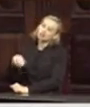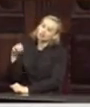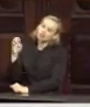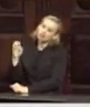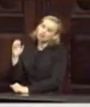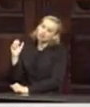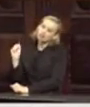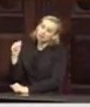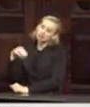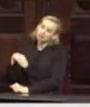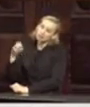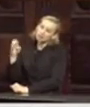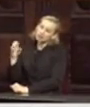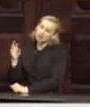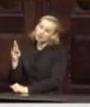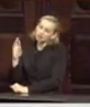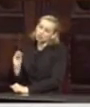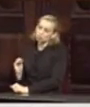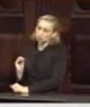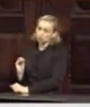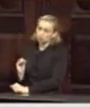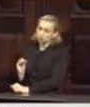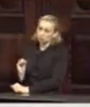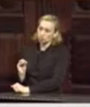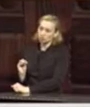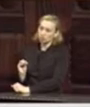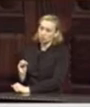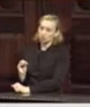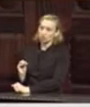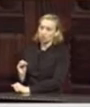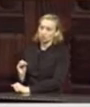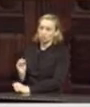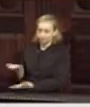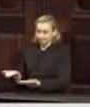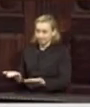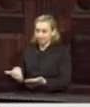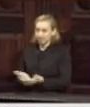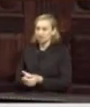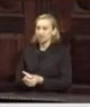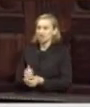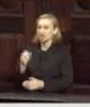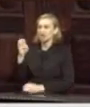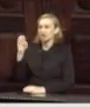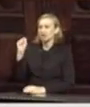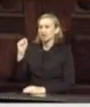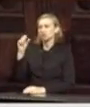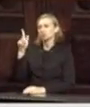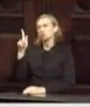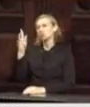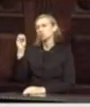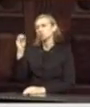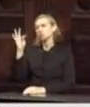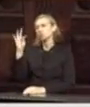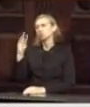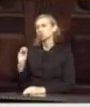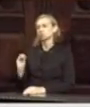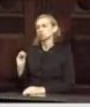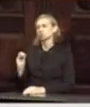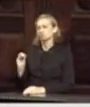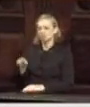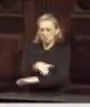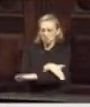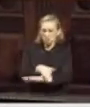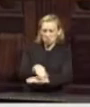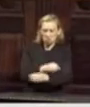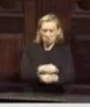nas áreas mais pobres vive com vala de esgoto percorrendo na porta de casa. Isso não é lá longe, não. Isso é